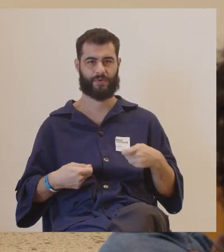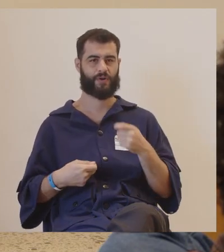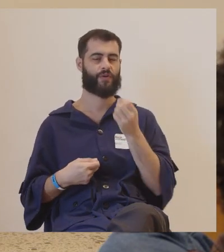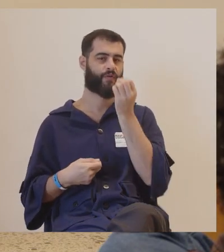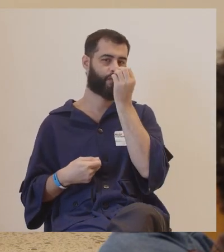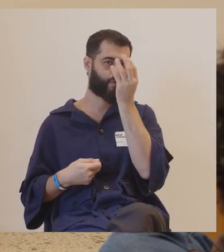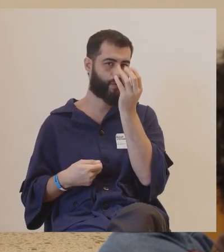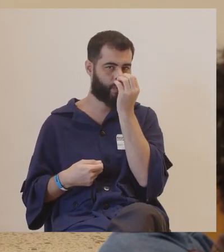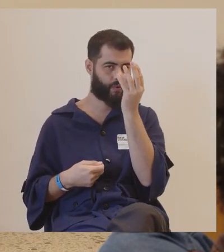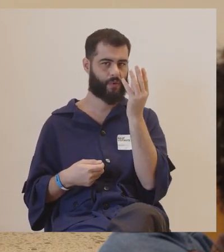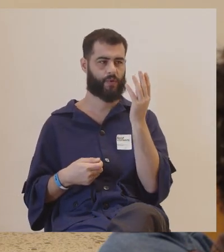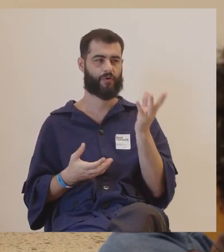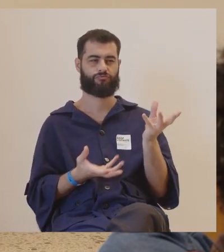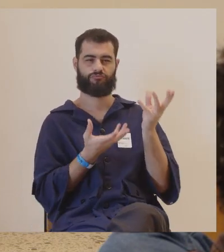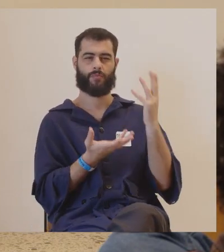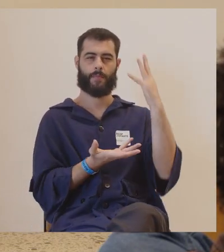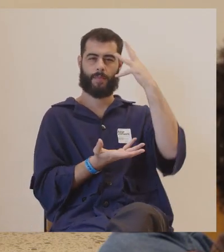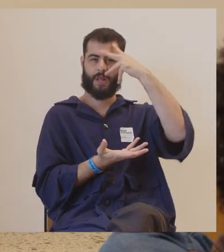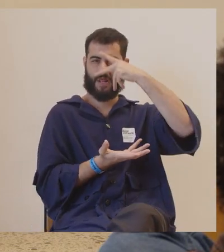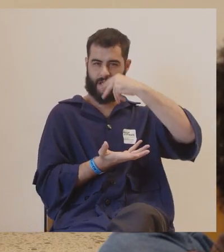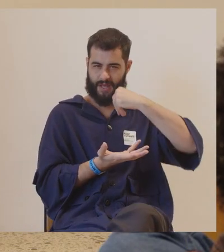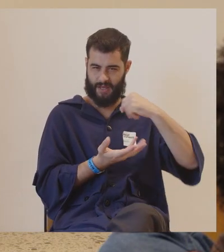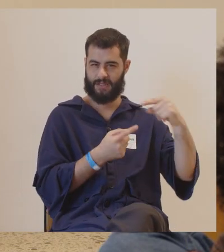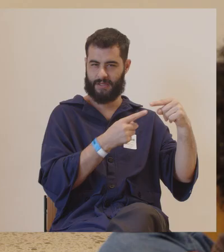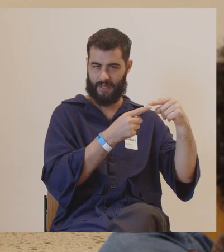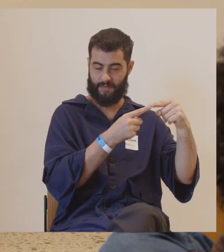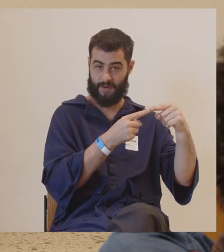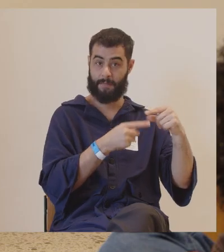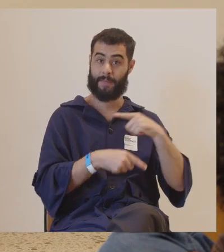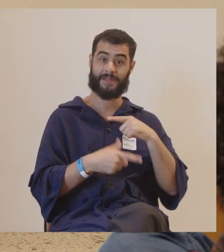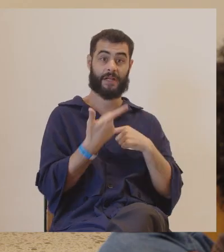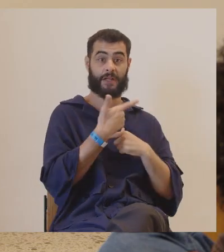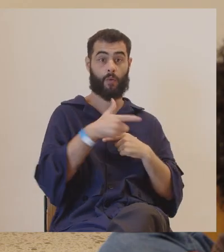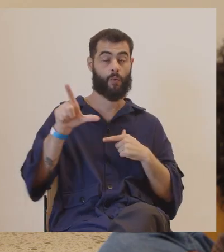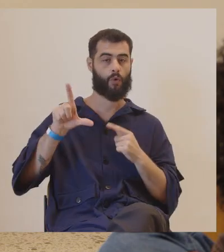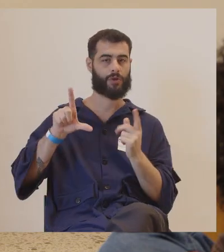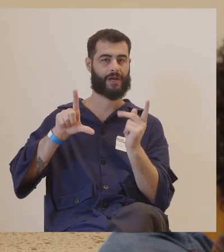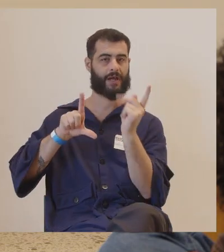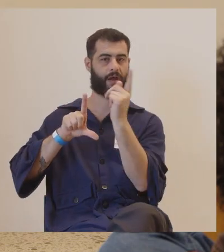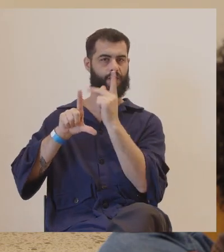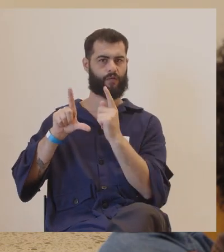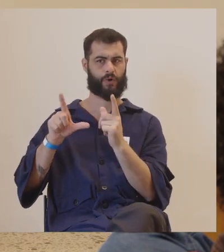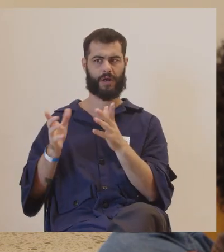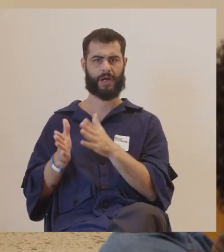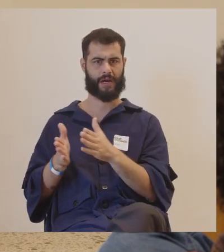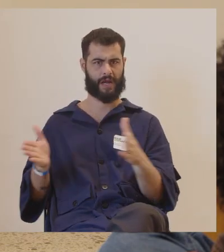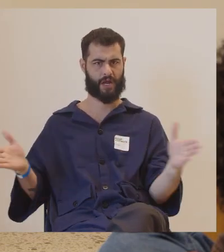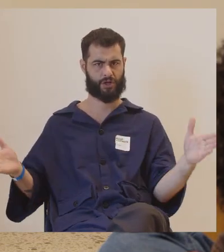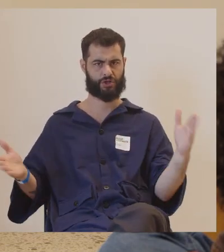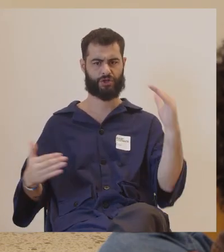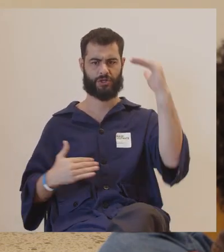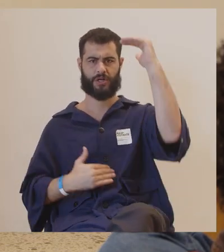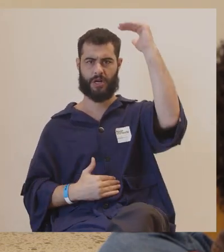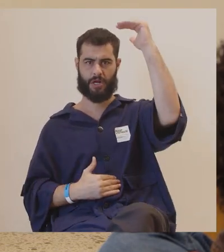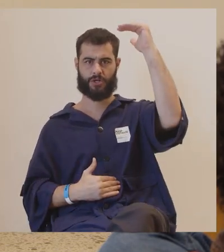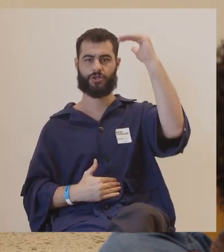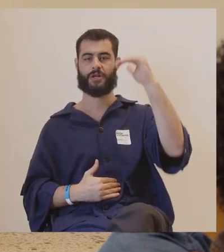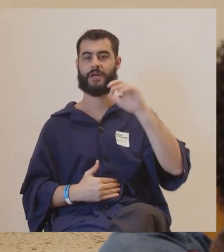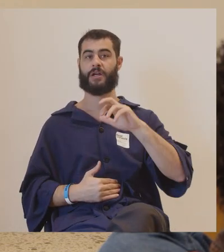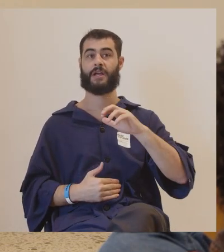etc., mas ele tem uma grande gravura, grande mesmo, é uma gravura em 5 seções